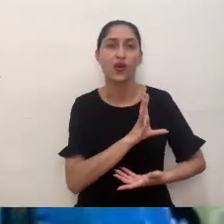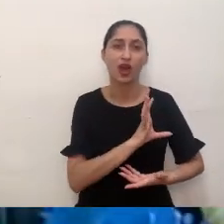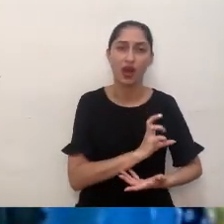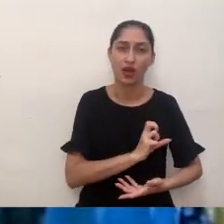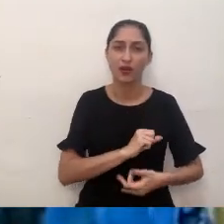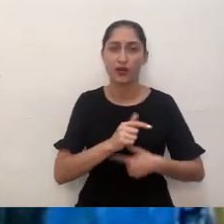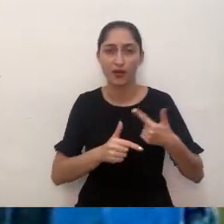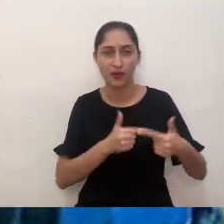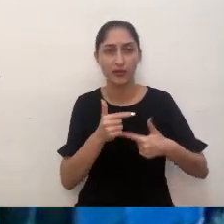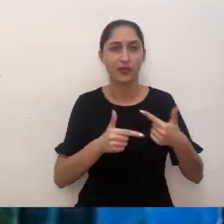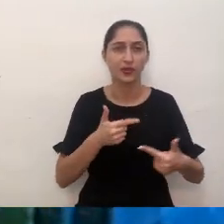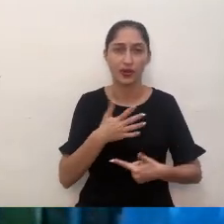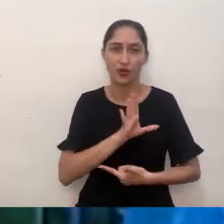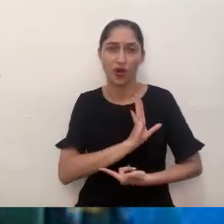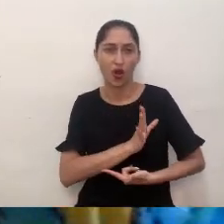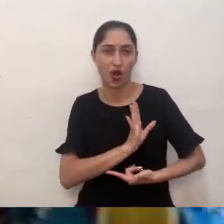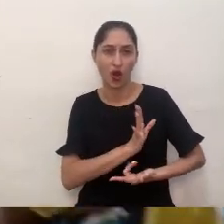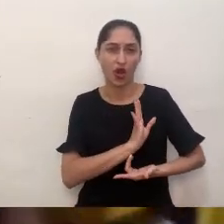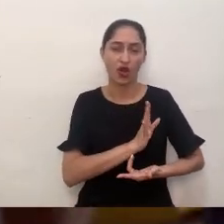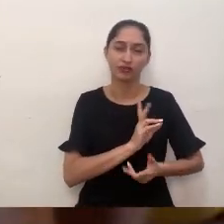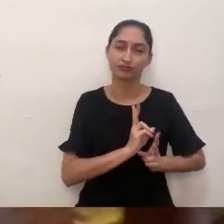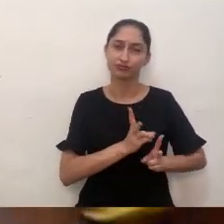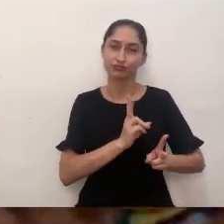coração não vai